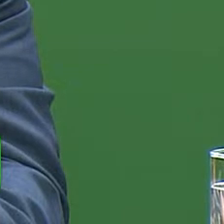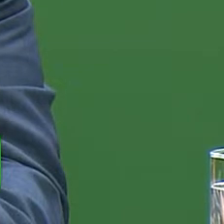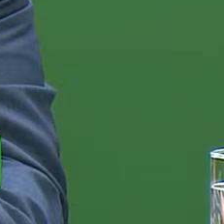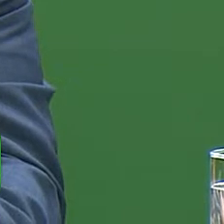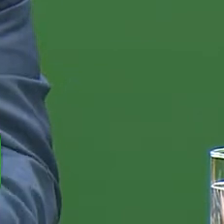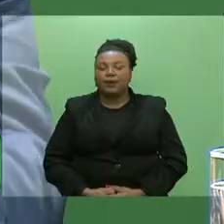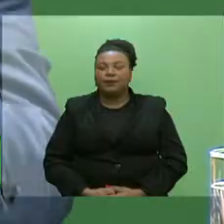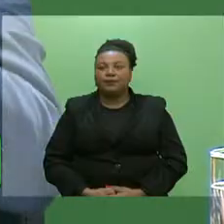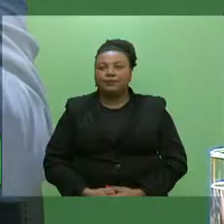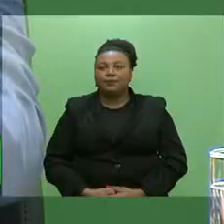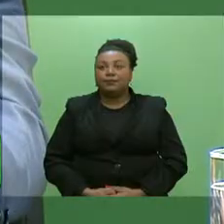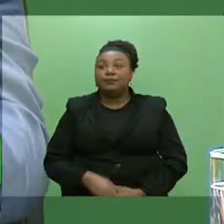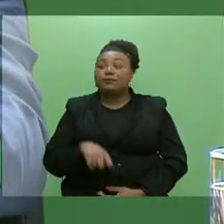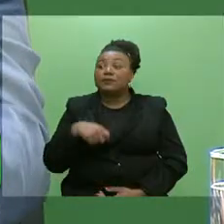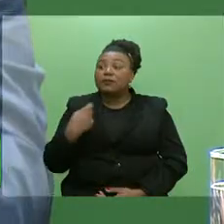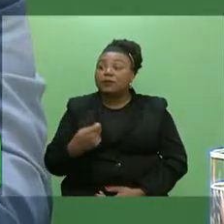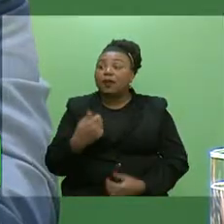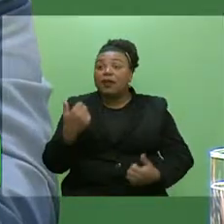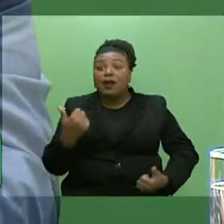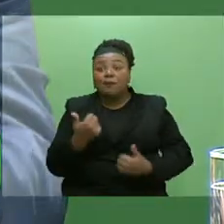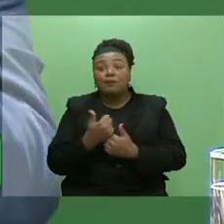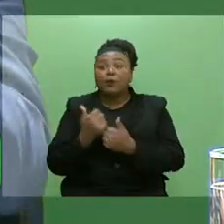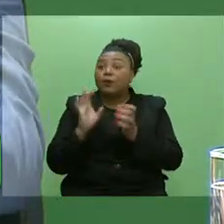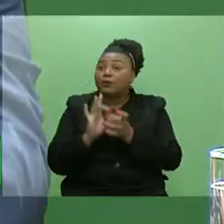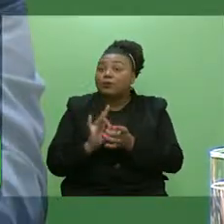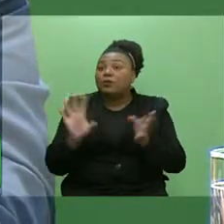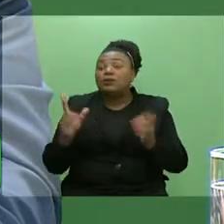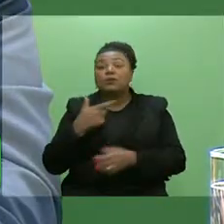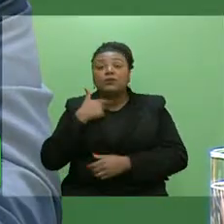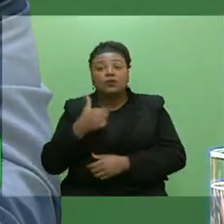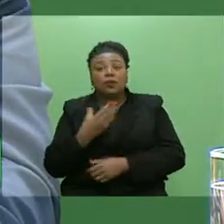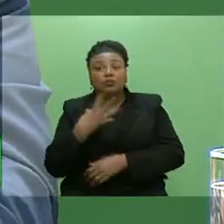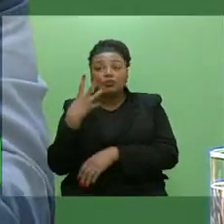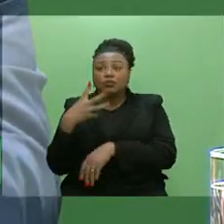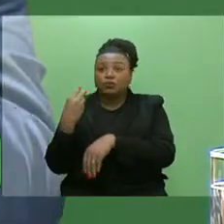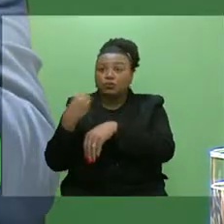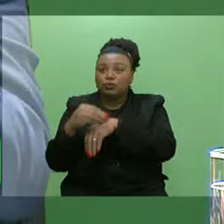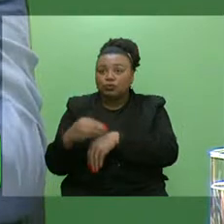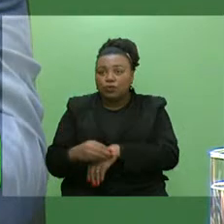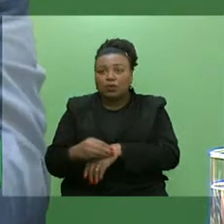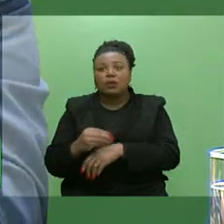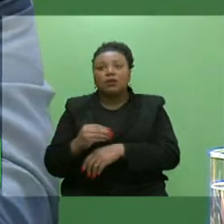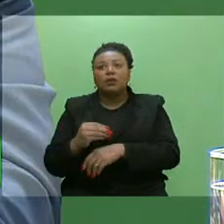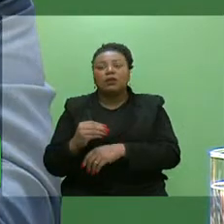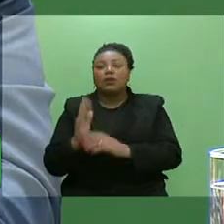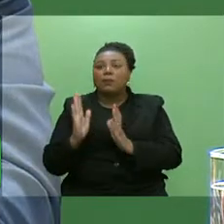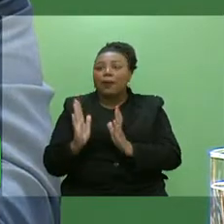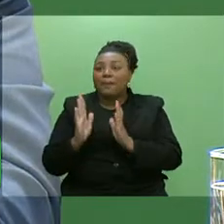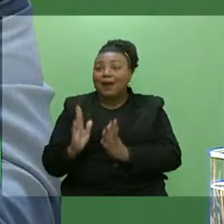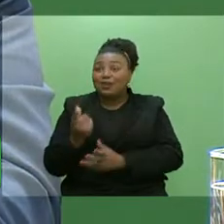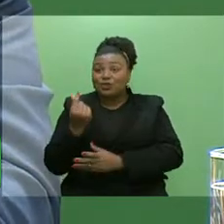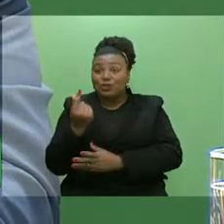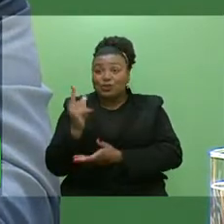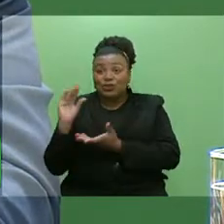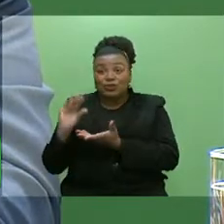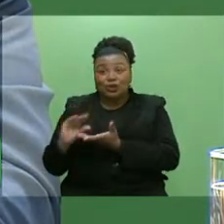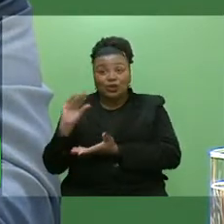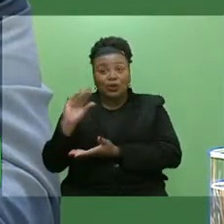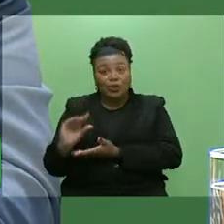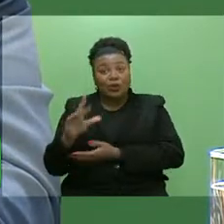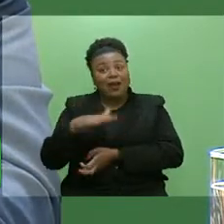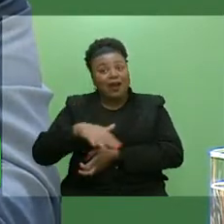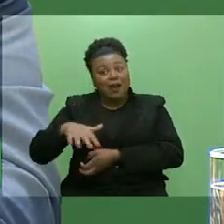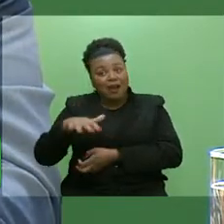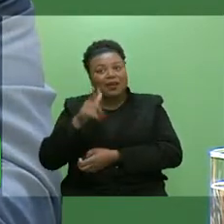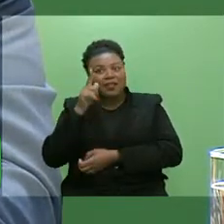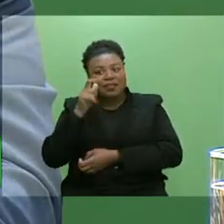privatizações. Portanto, aqueles que chancelam e autorizam também gostariam muito de sugerir uma parte do uso desse recurso numa